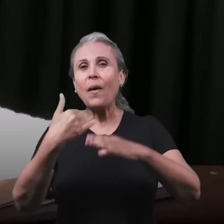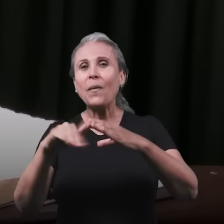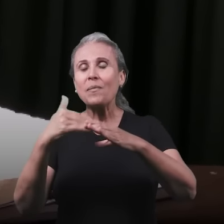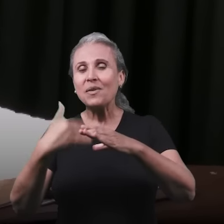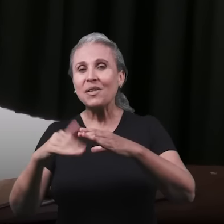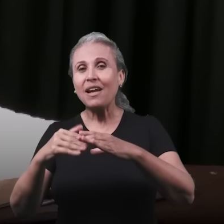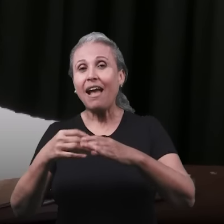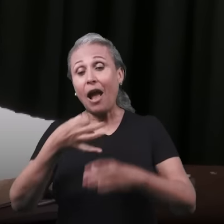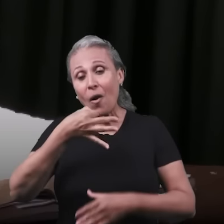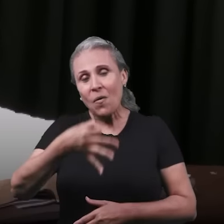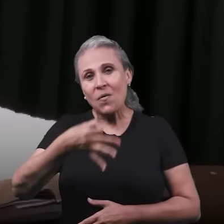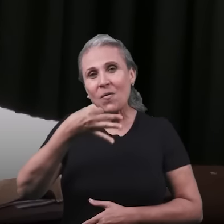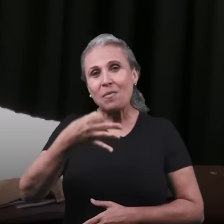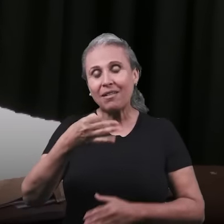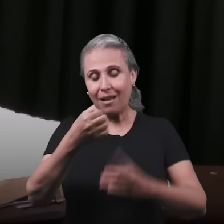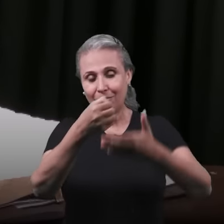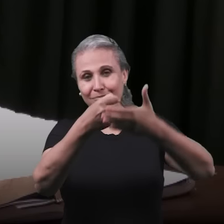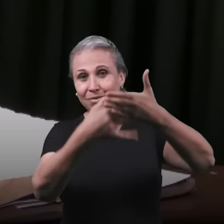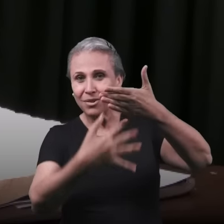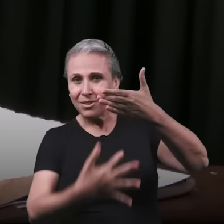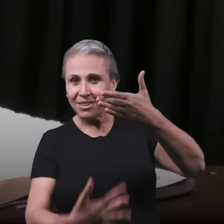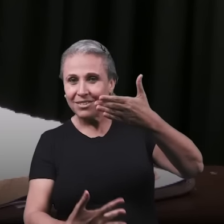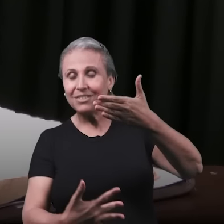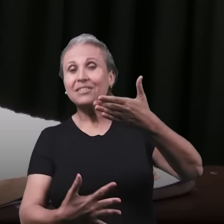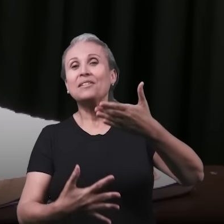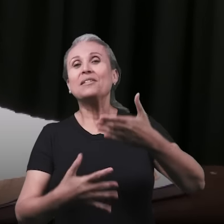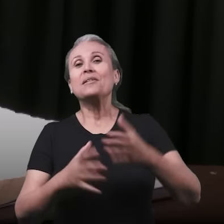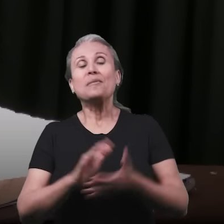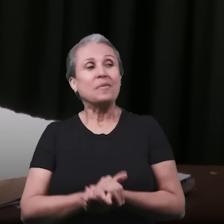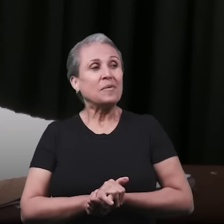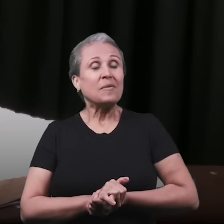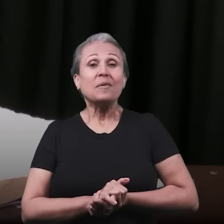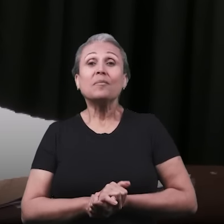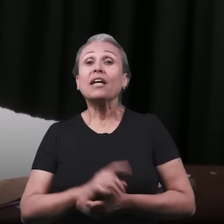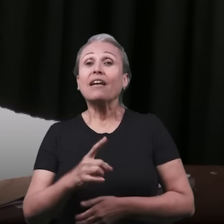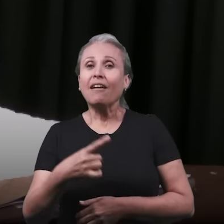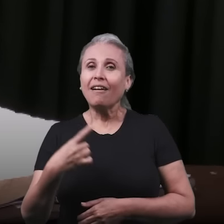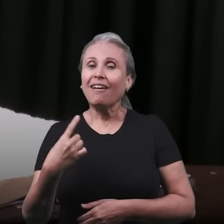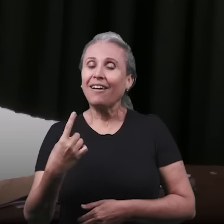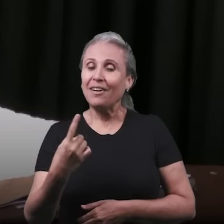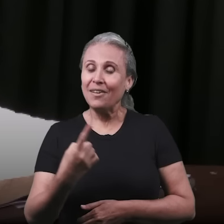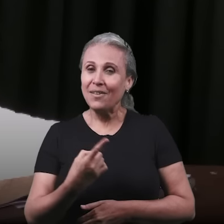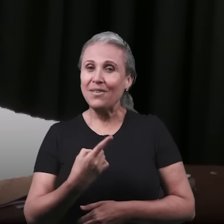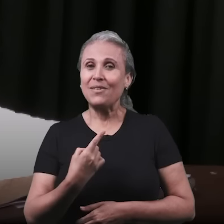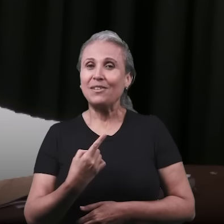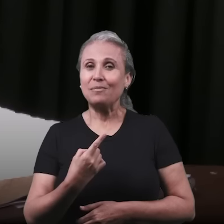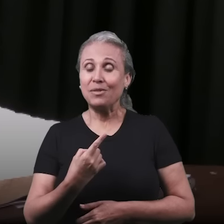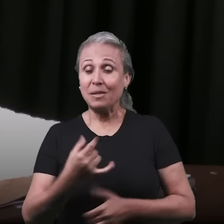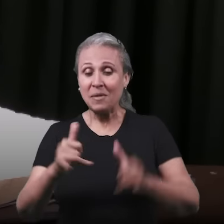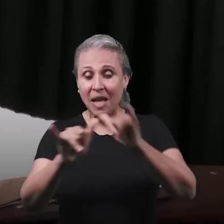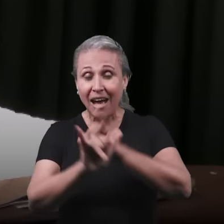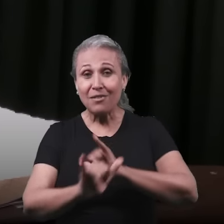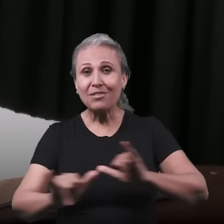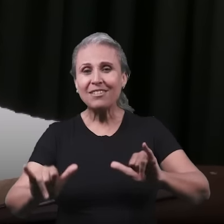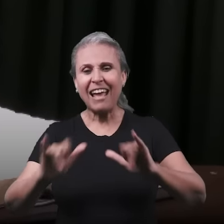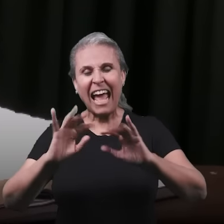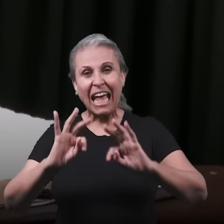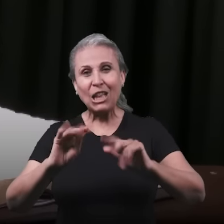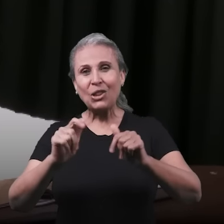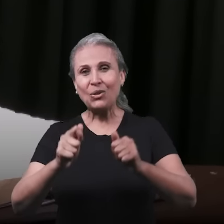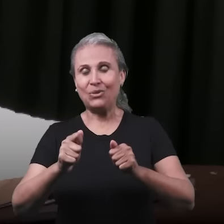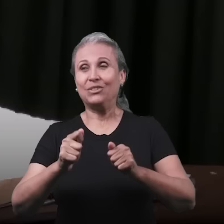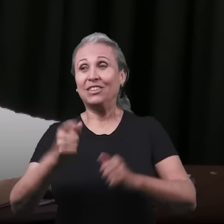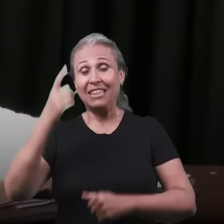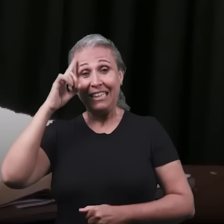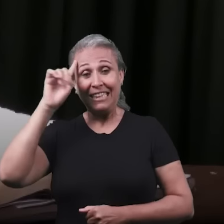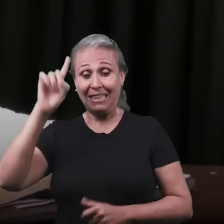esse conteúdo, para que assim esse material ele possa chegar a várias pessoas e assim Deus, através